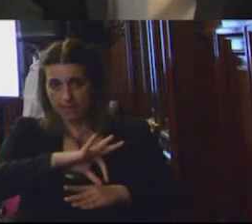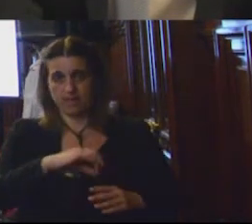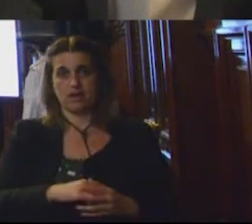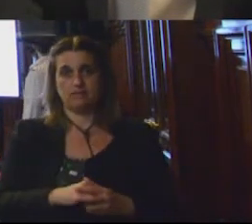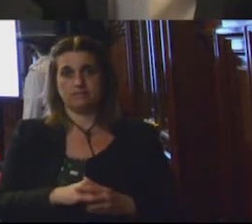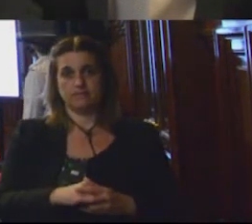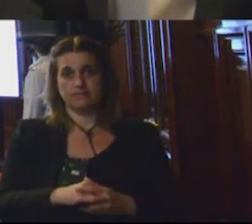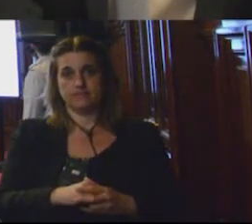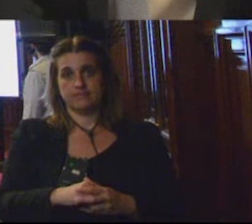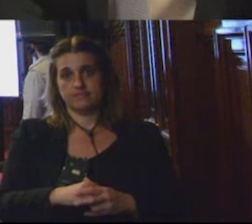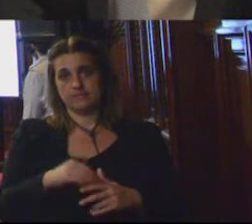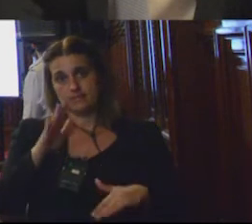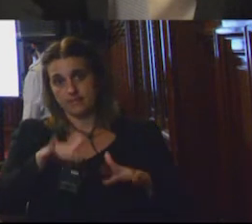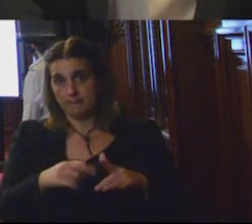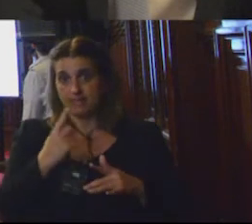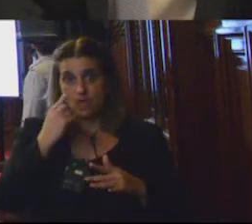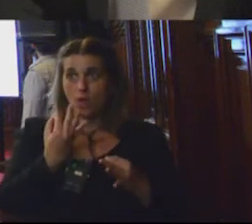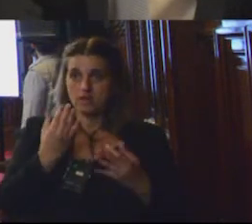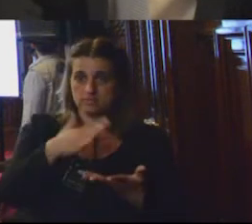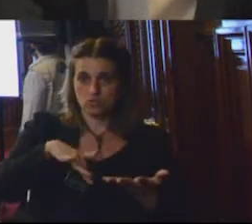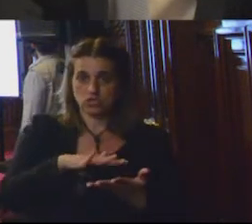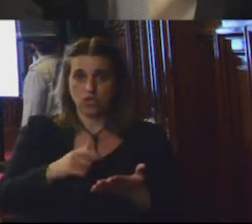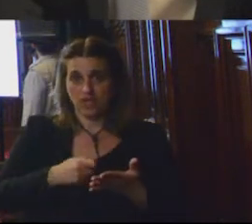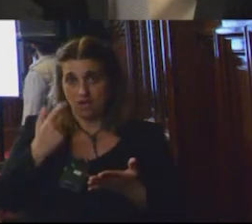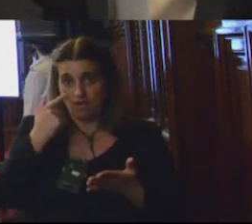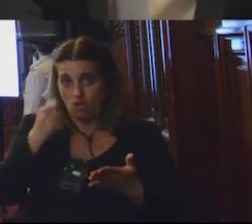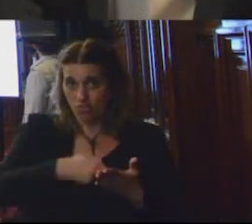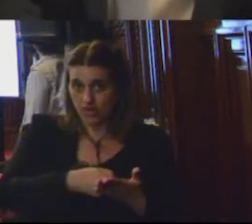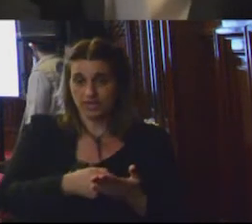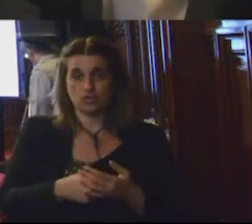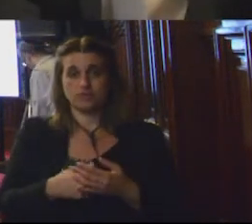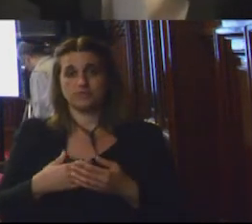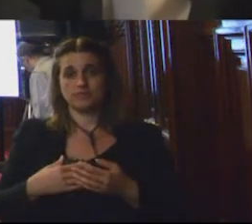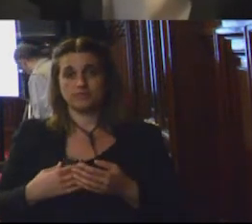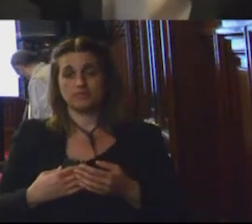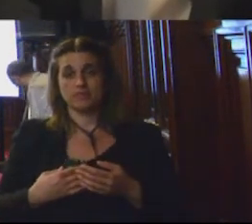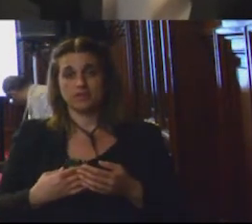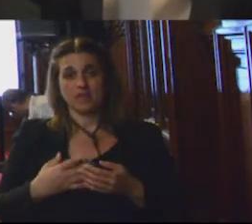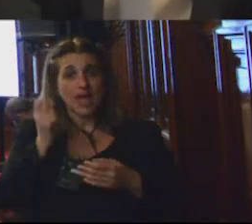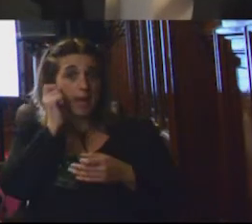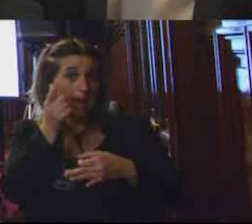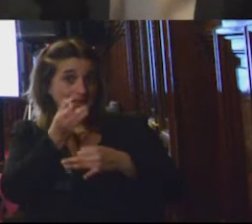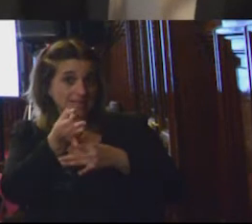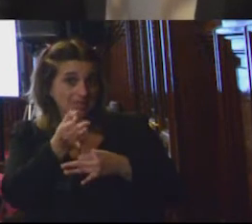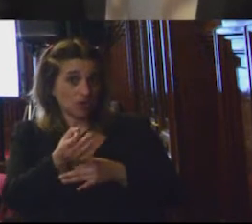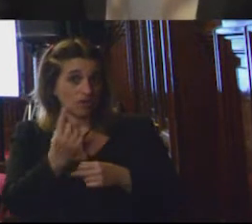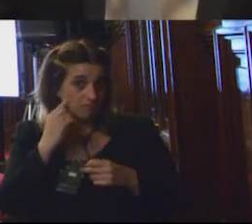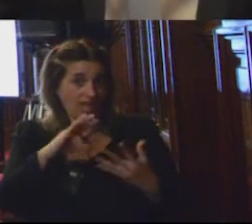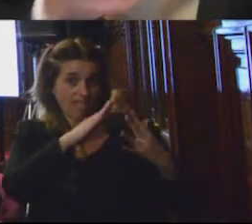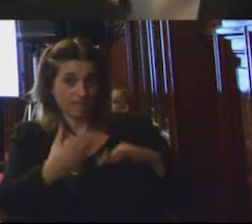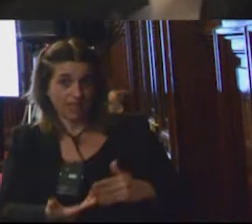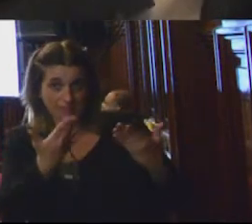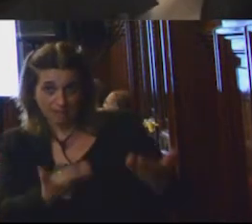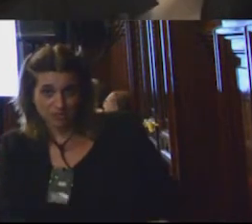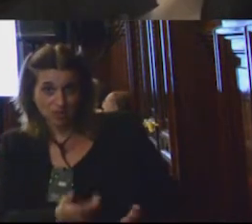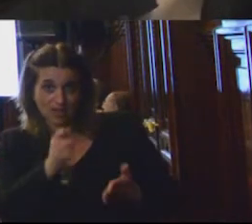da contratante ou no local por ela designado, ao treinamento adequado fornecido pela contratada, a condições